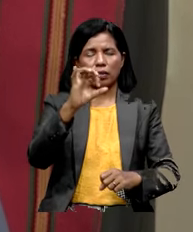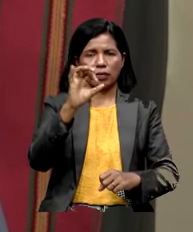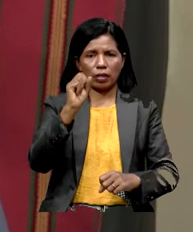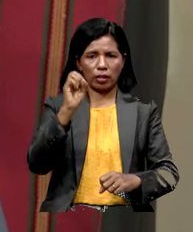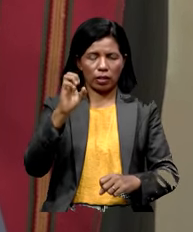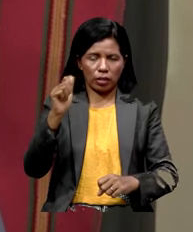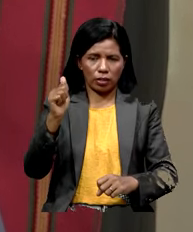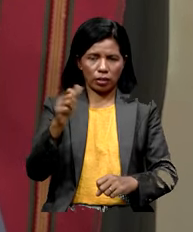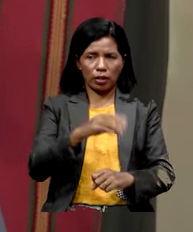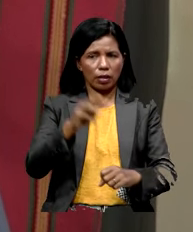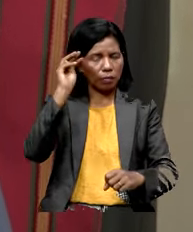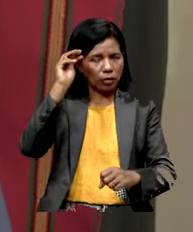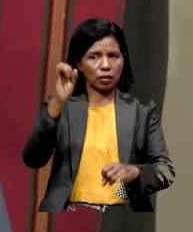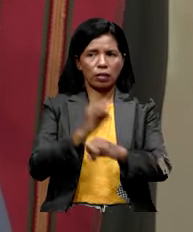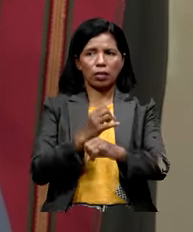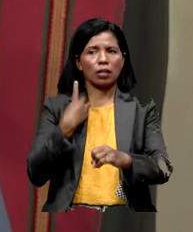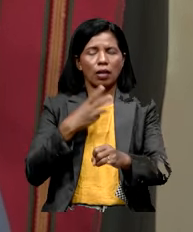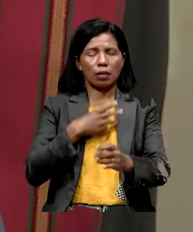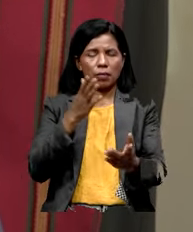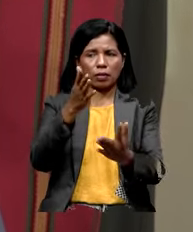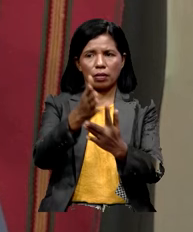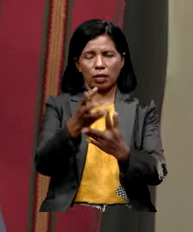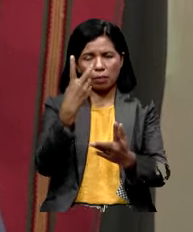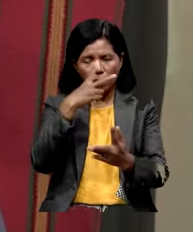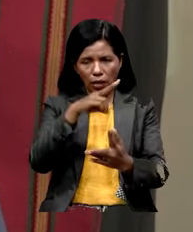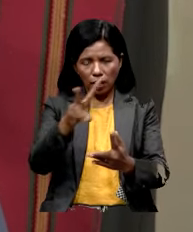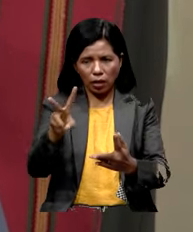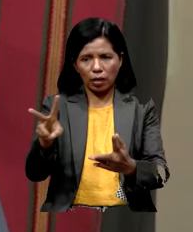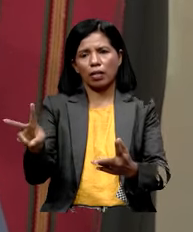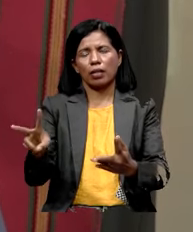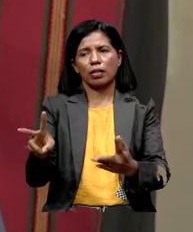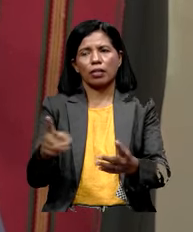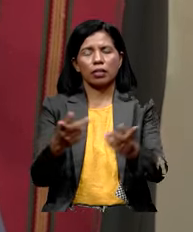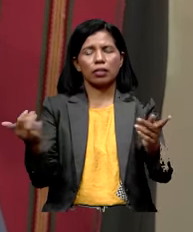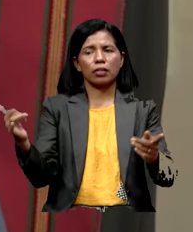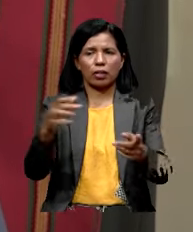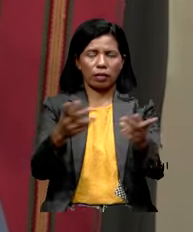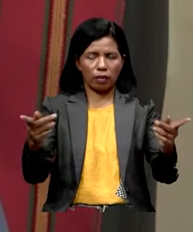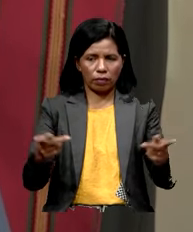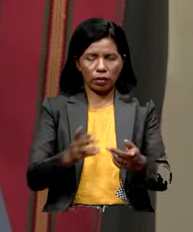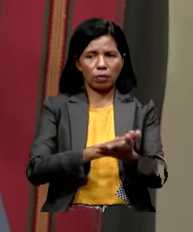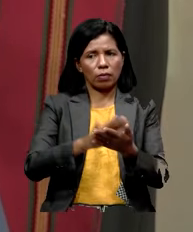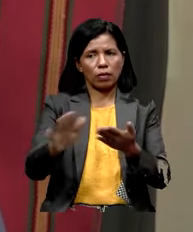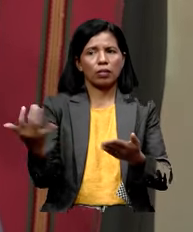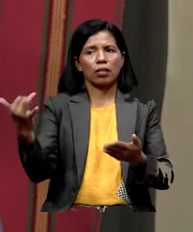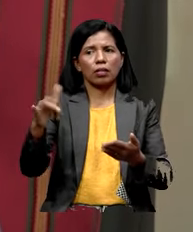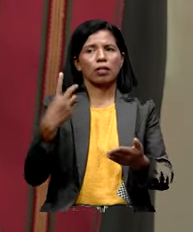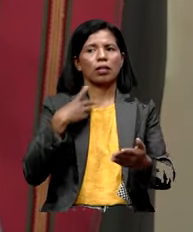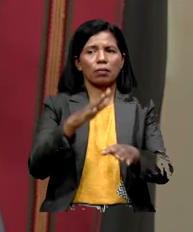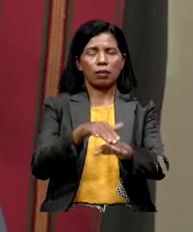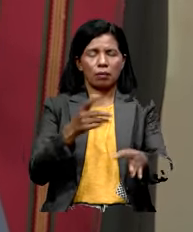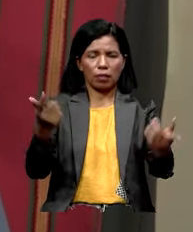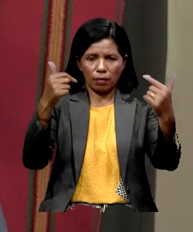homos Ministério Comércio e Indústria, amitum, ami bahare sirnia sirni fatin. Liliu sirni mem ami bolu mai,